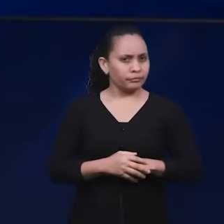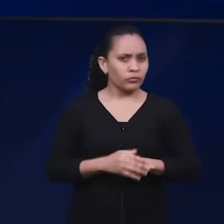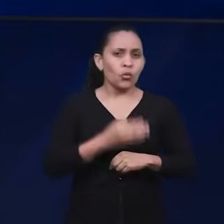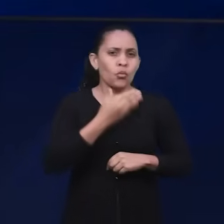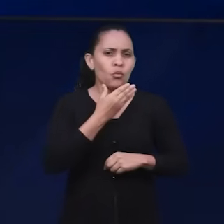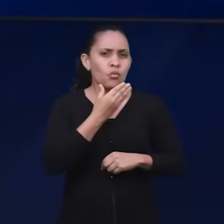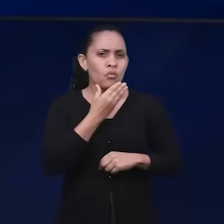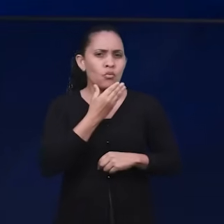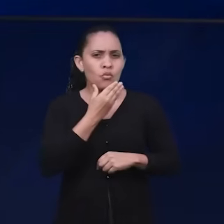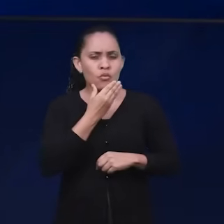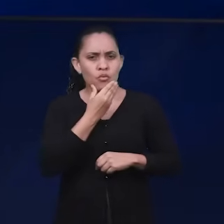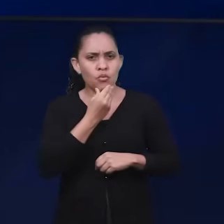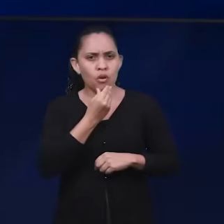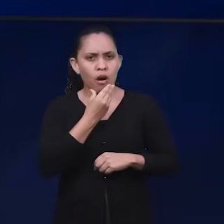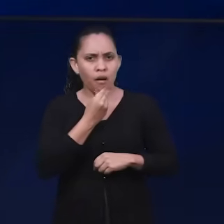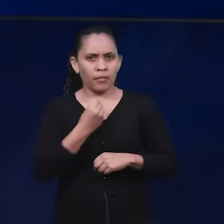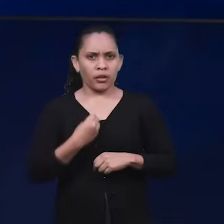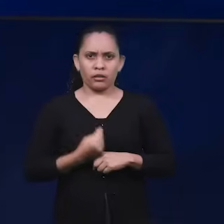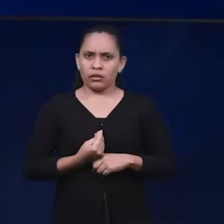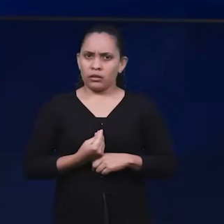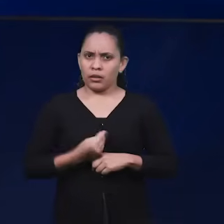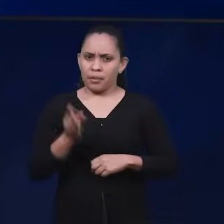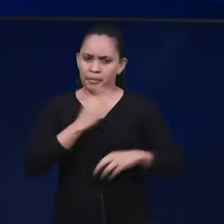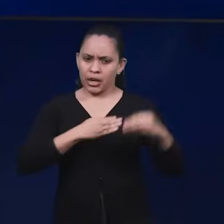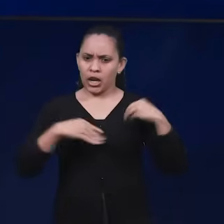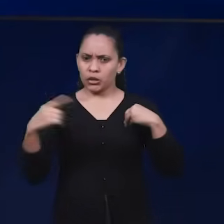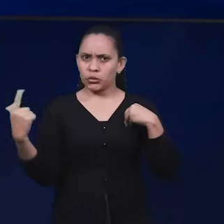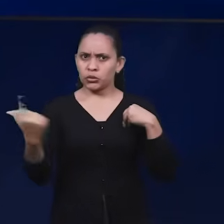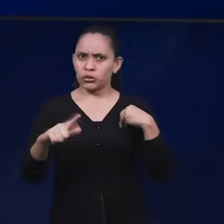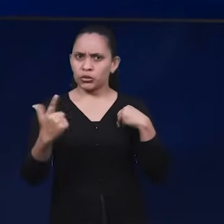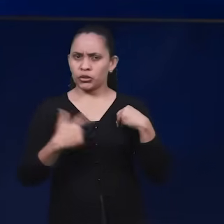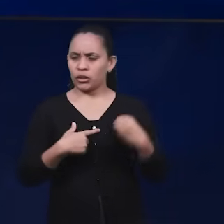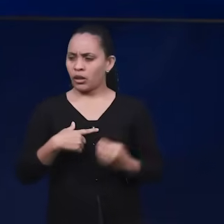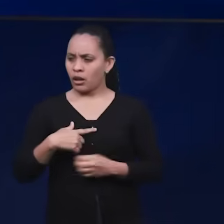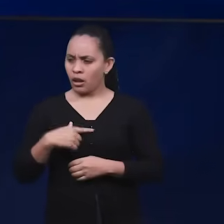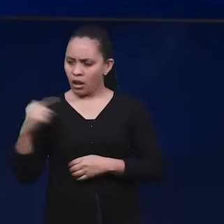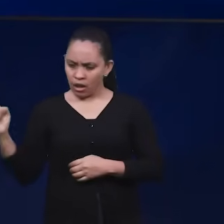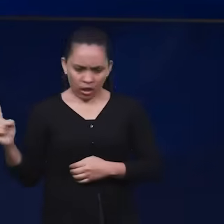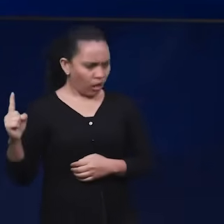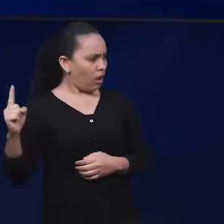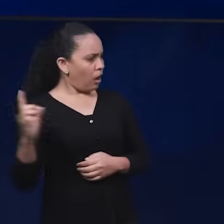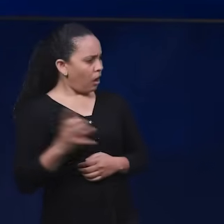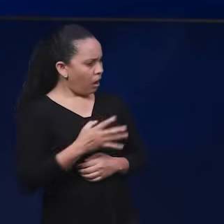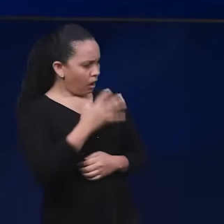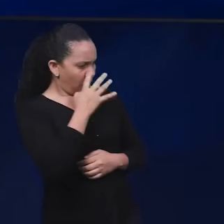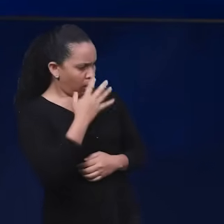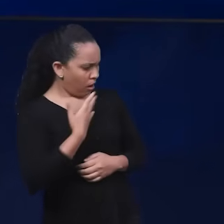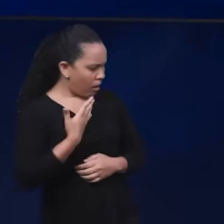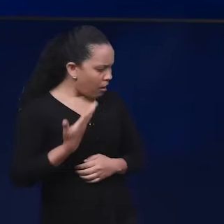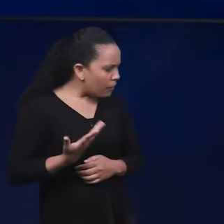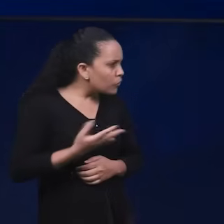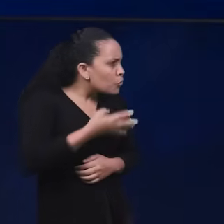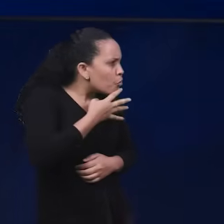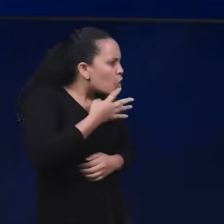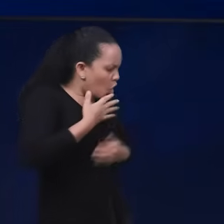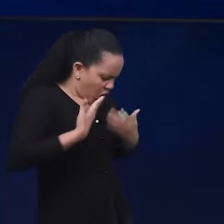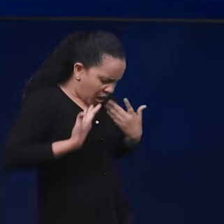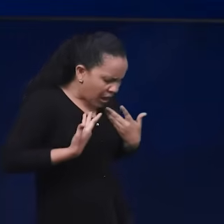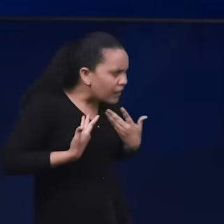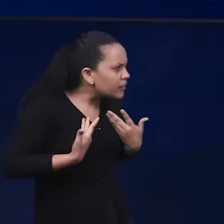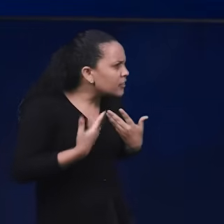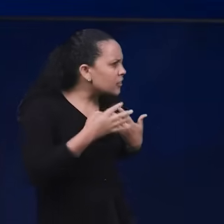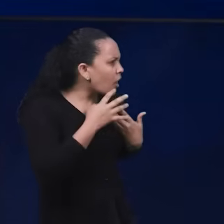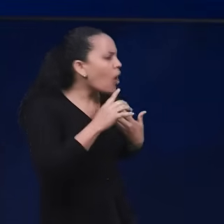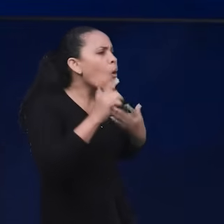exemplar. Natanael se surpreende porque nunca tinha visto Jesus antes e diz, da onde me conheces tu? Você